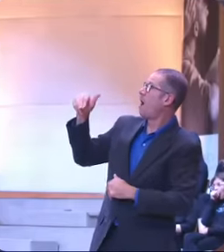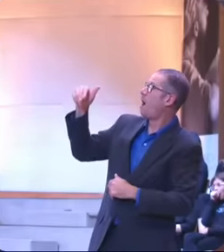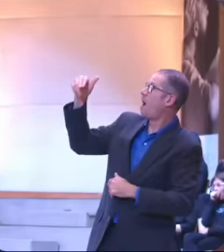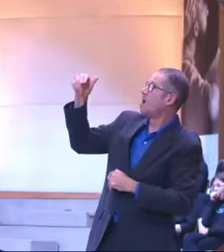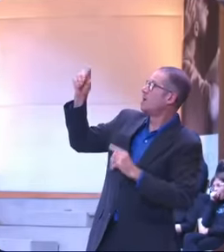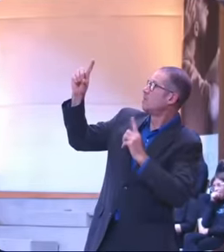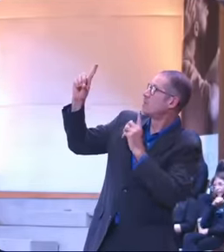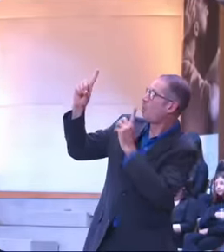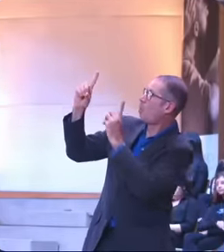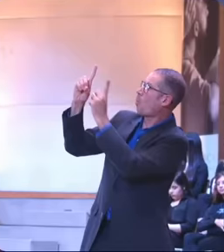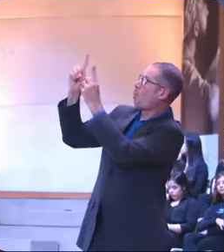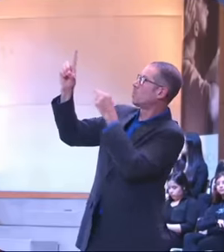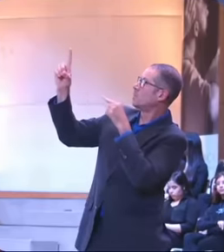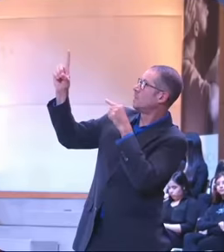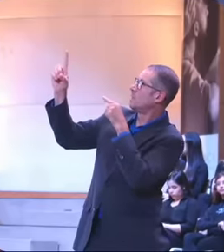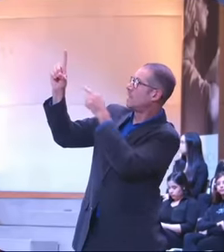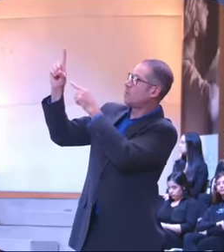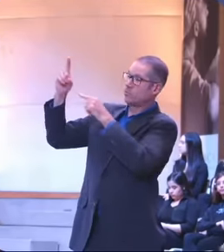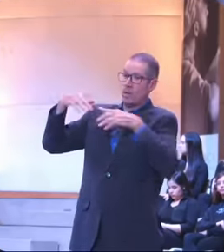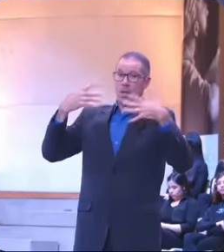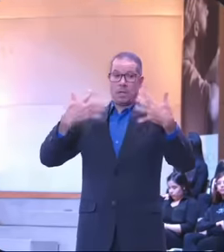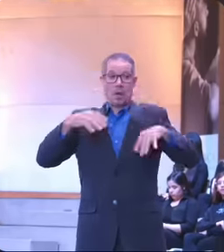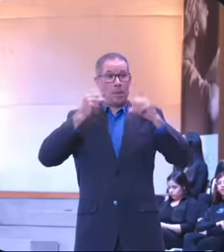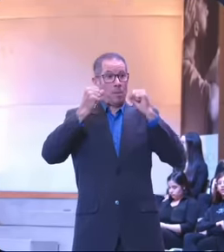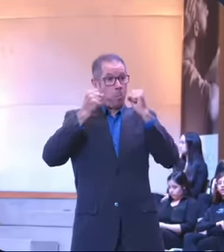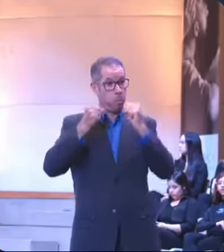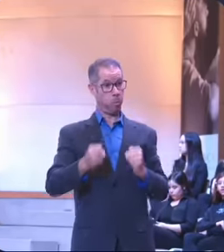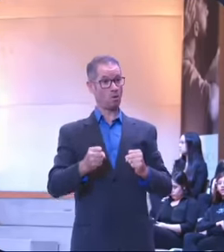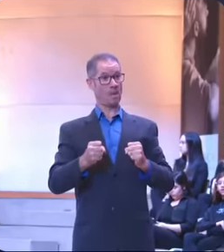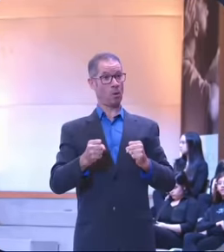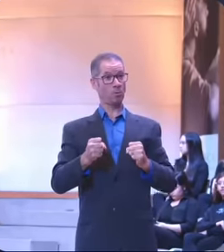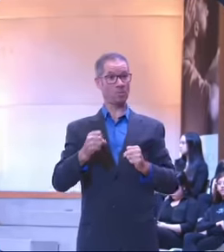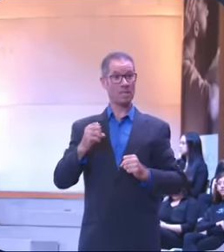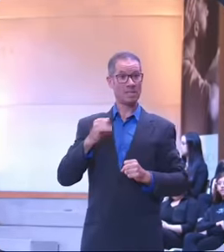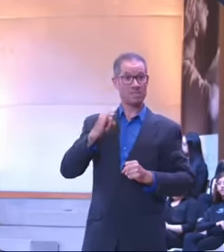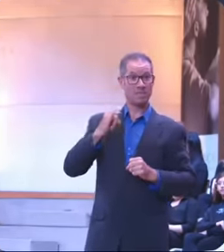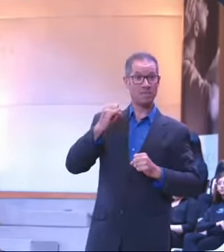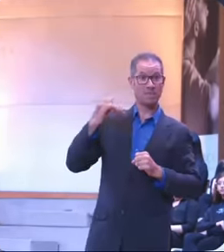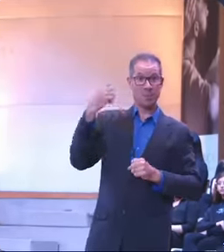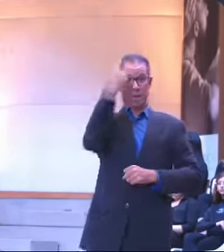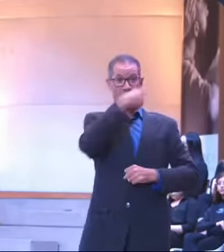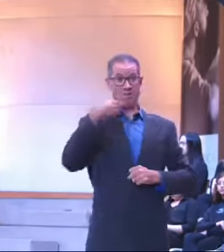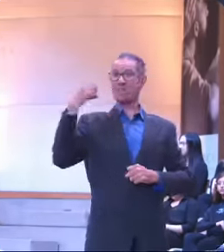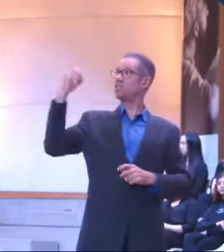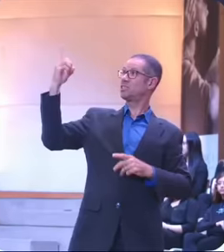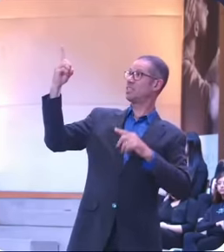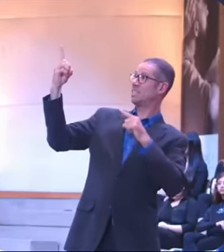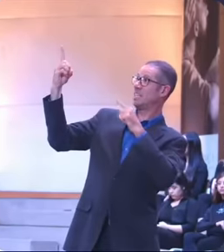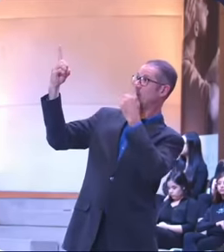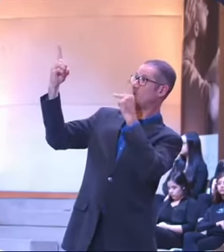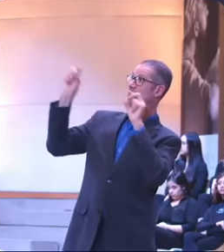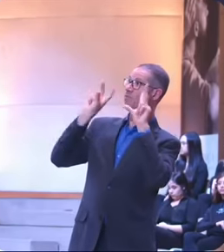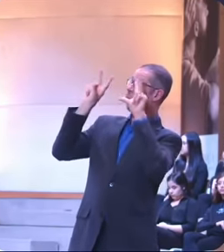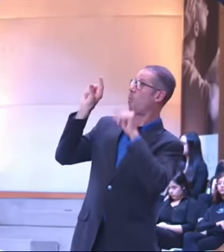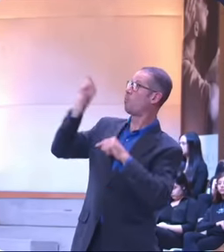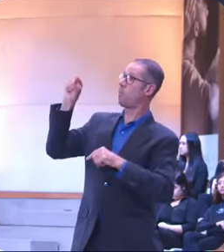ter um encontro com Deus, Deus é tremendo, poderoso, e se ele viu a face de Deus, então acabou,